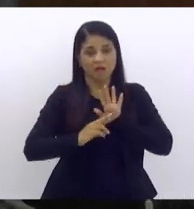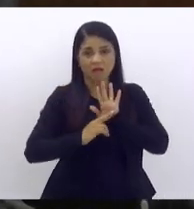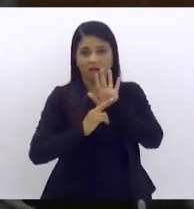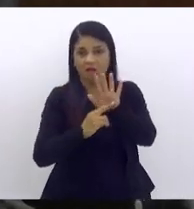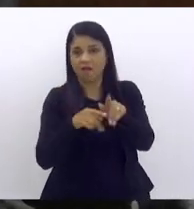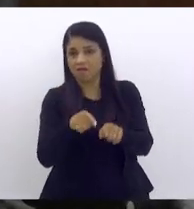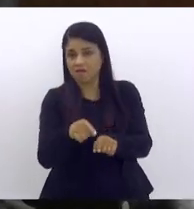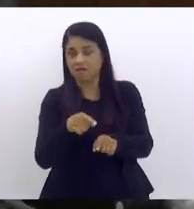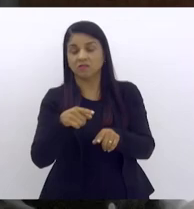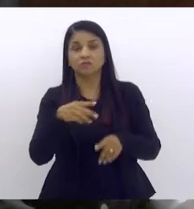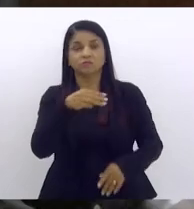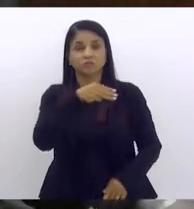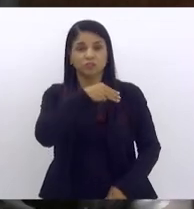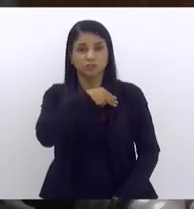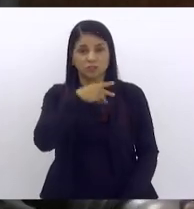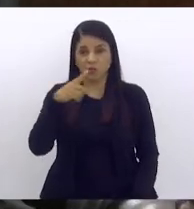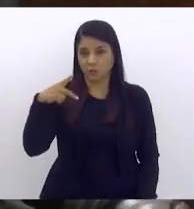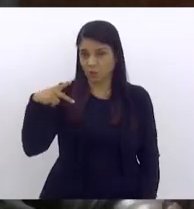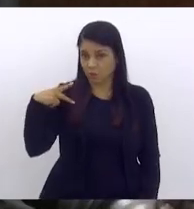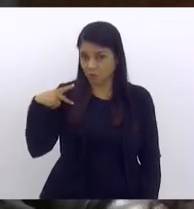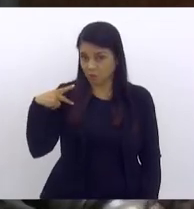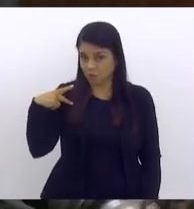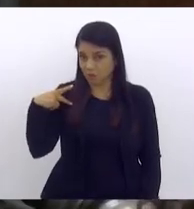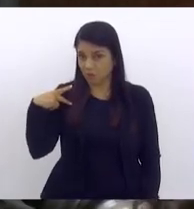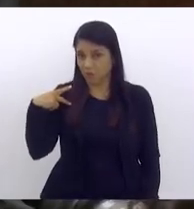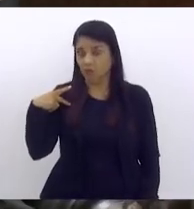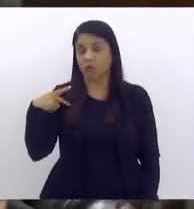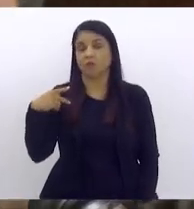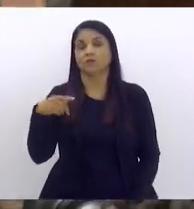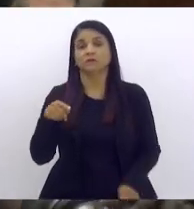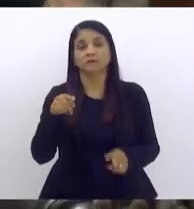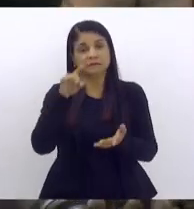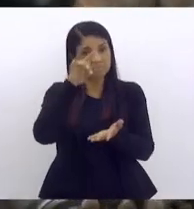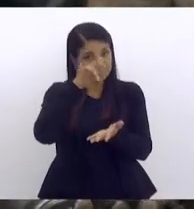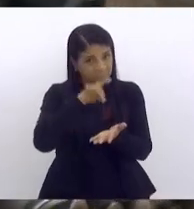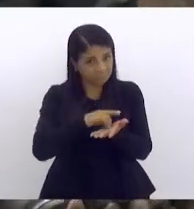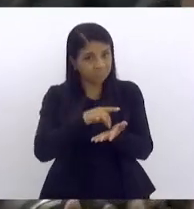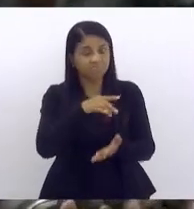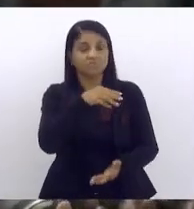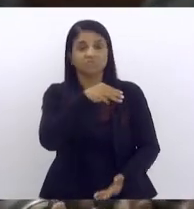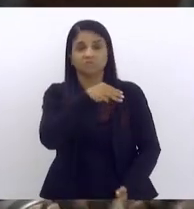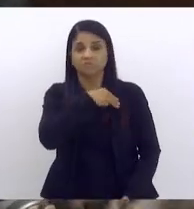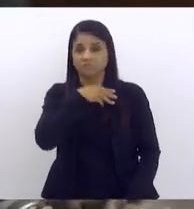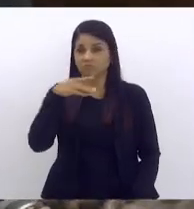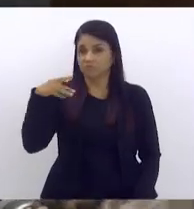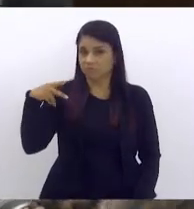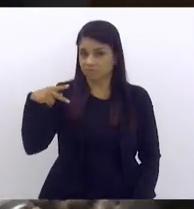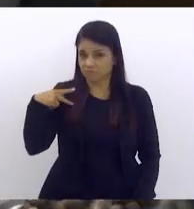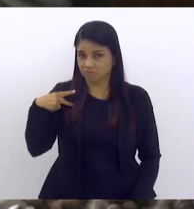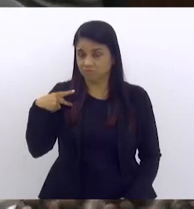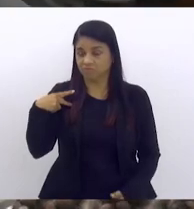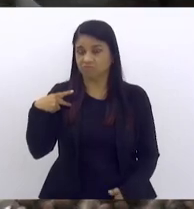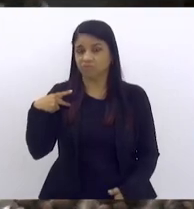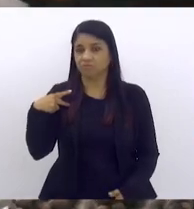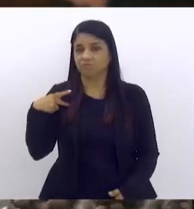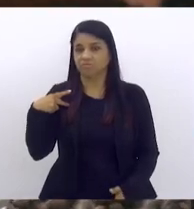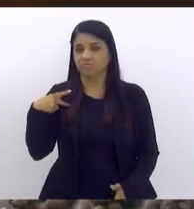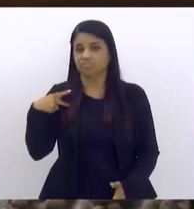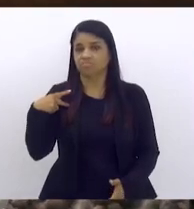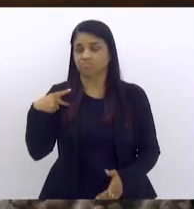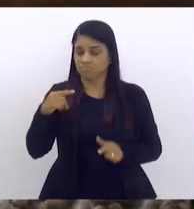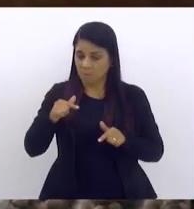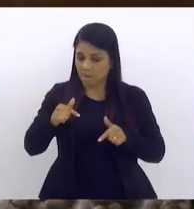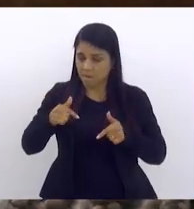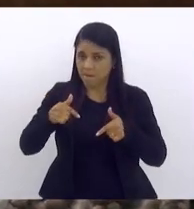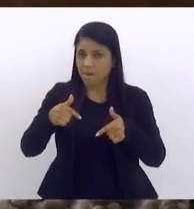Ministério Público, exatamente para que o Ministério Público adotasse as medidas